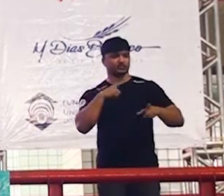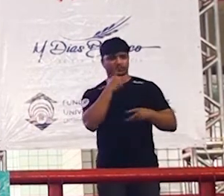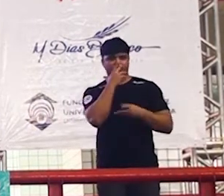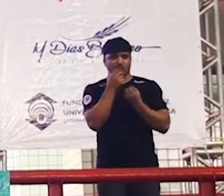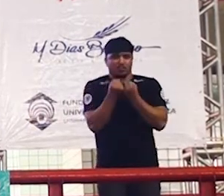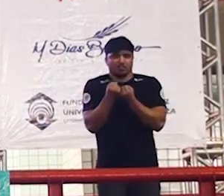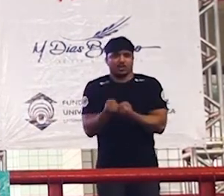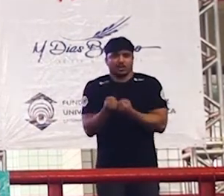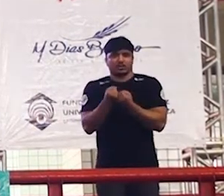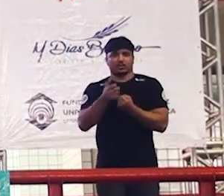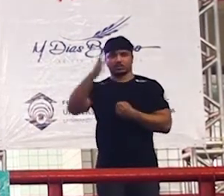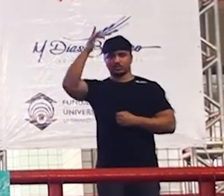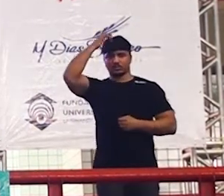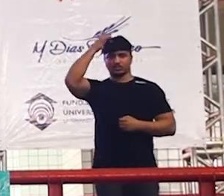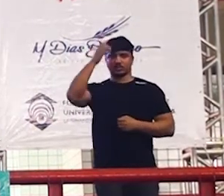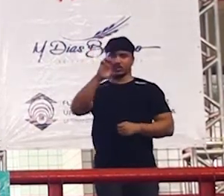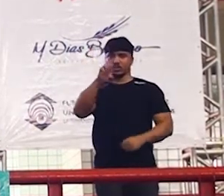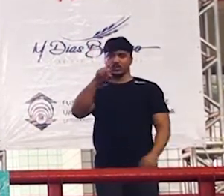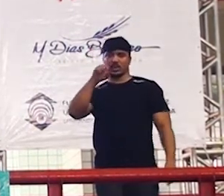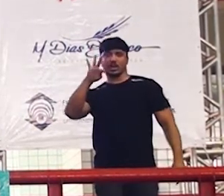nesse adjetivo, excelente?